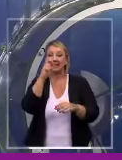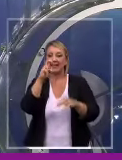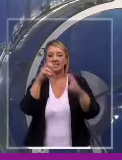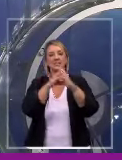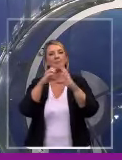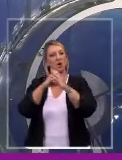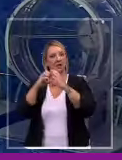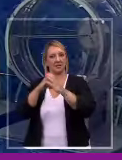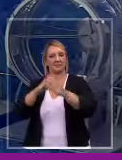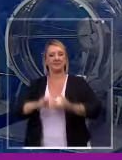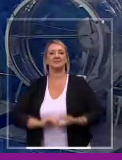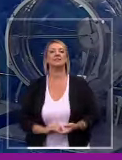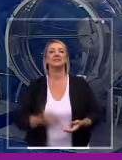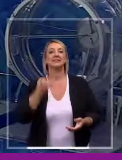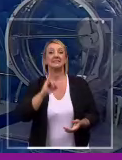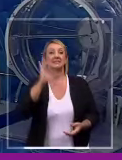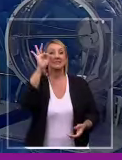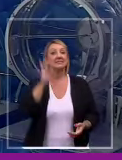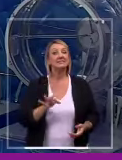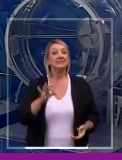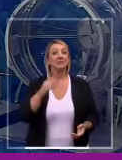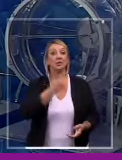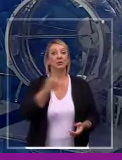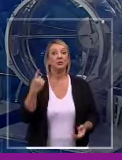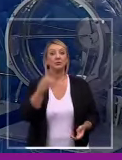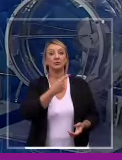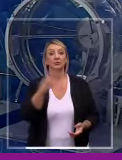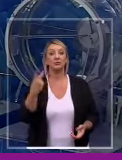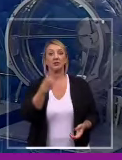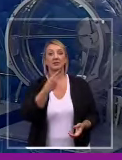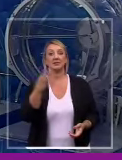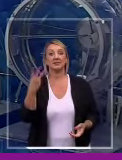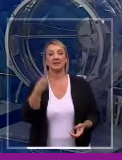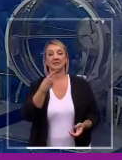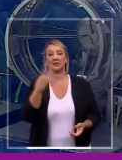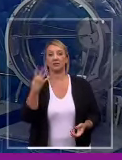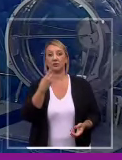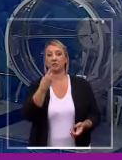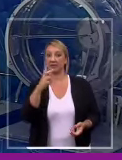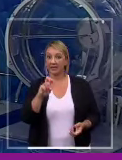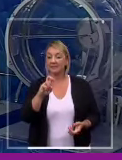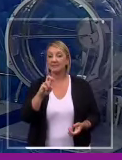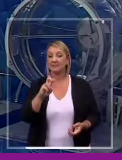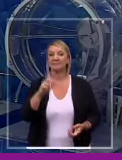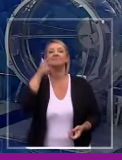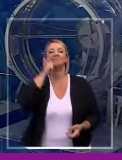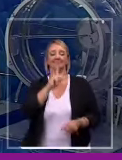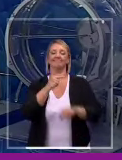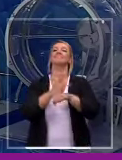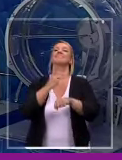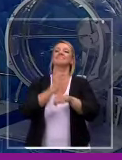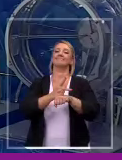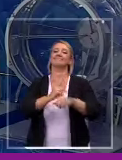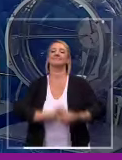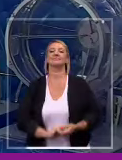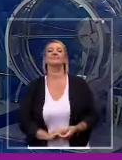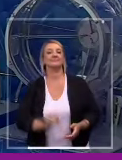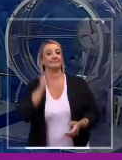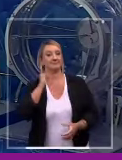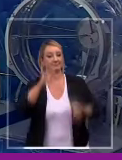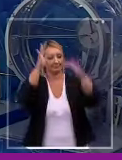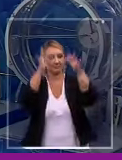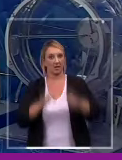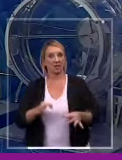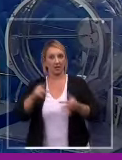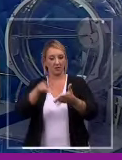15 números. E se você acertar 11, 12, 13, 14 ou 15, leva prêmio. Então lembre de